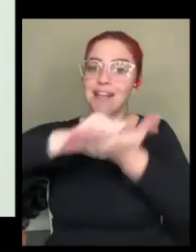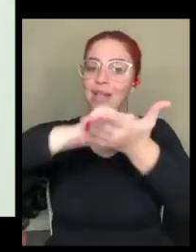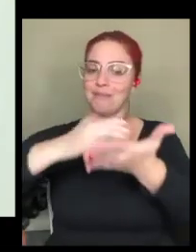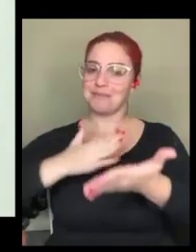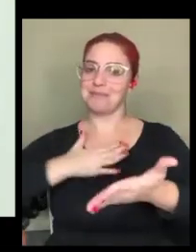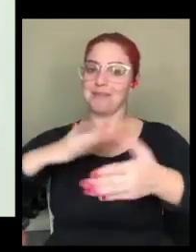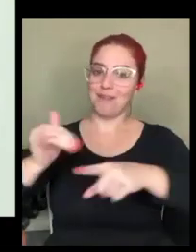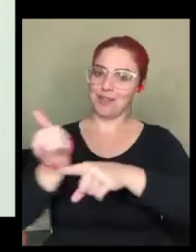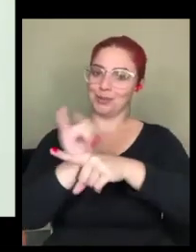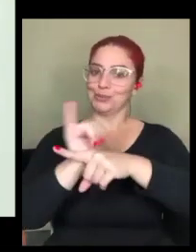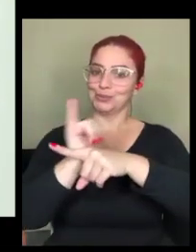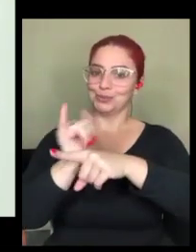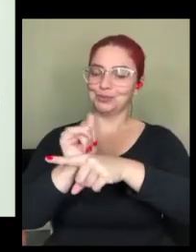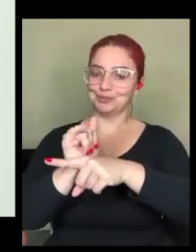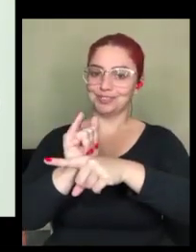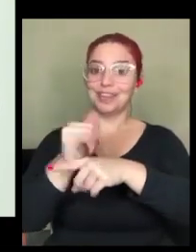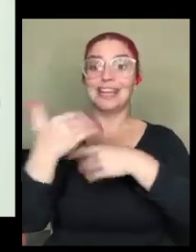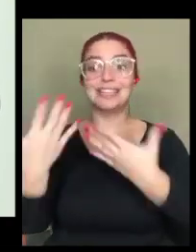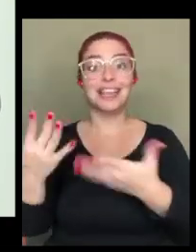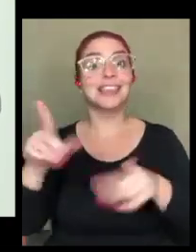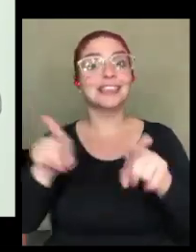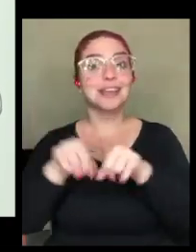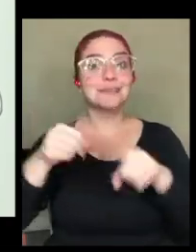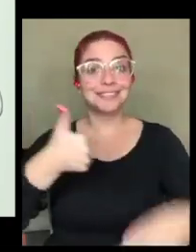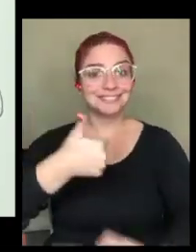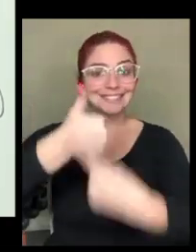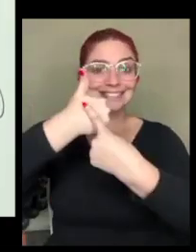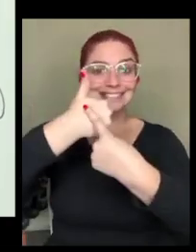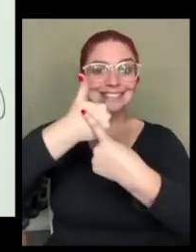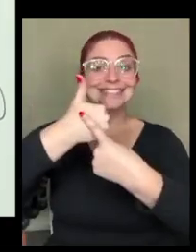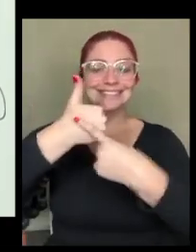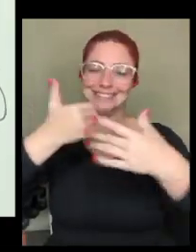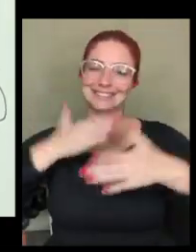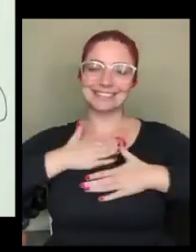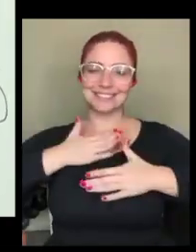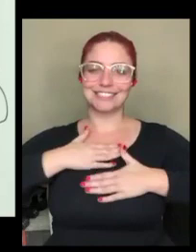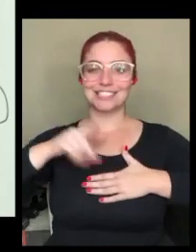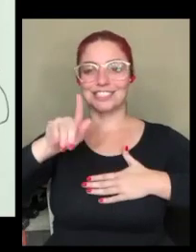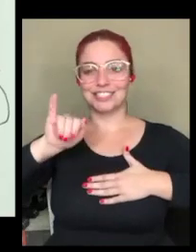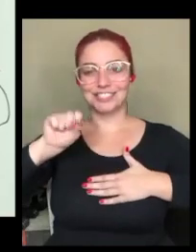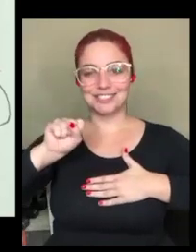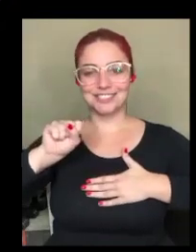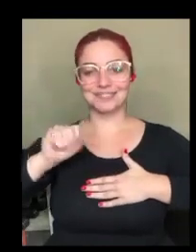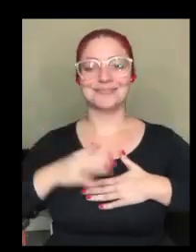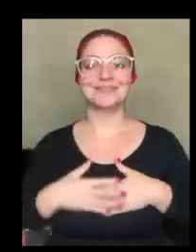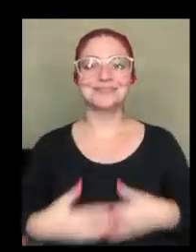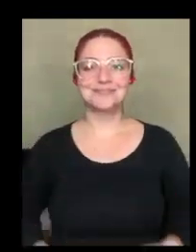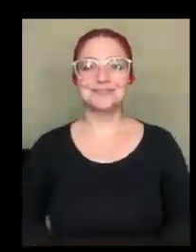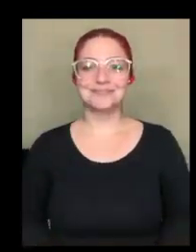Se inscreva aí no meu canal, tá? E deixa um joinha aí pra Giz,